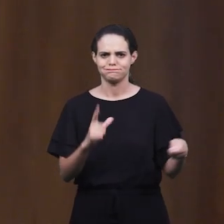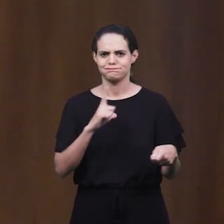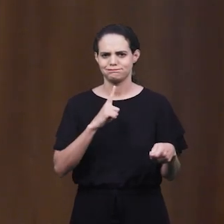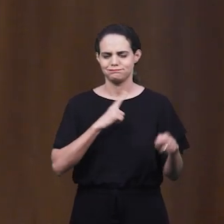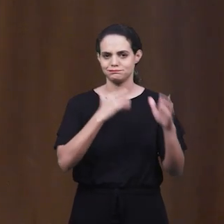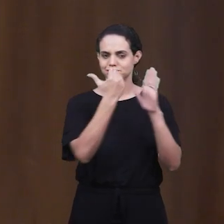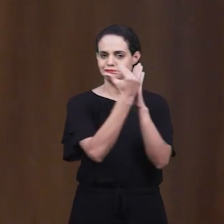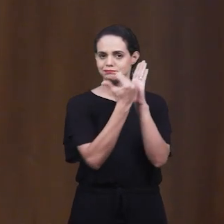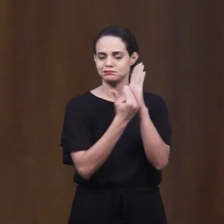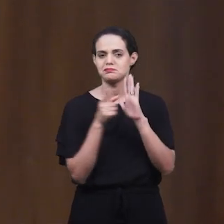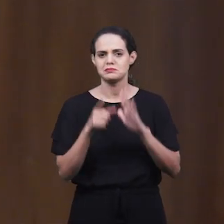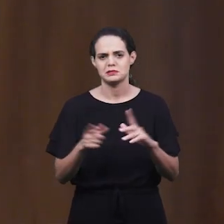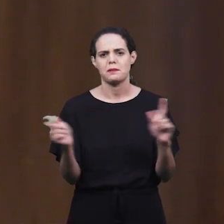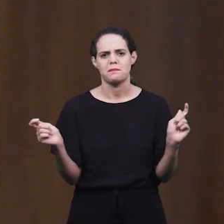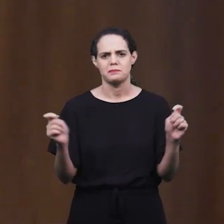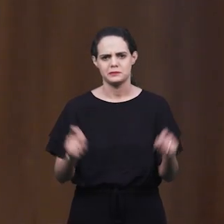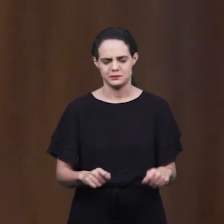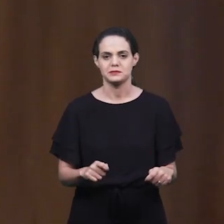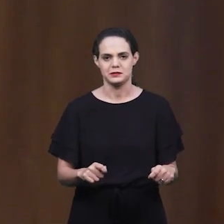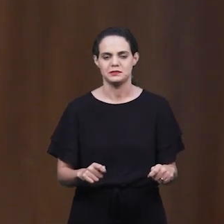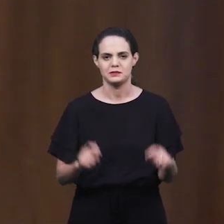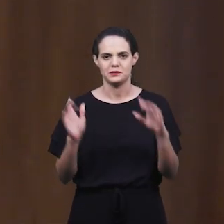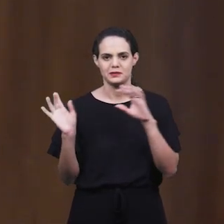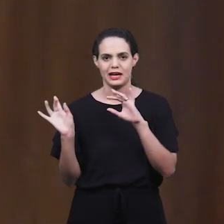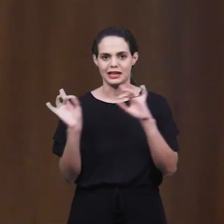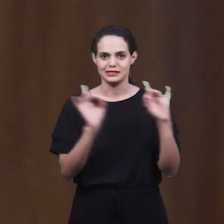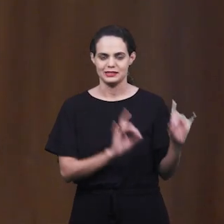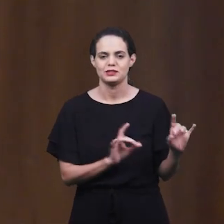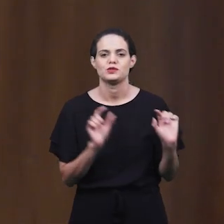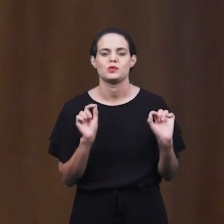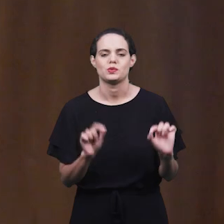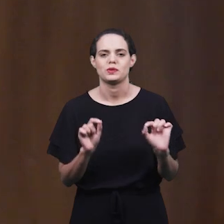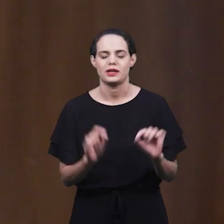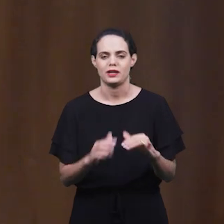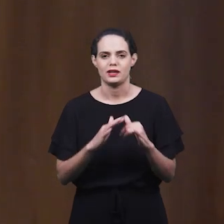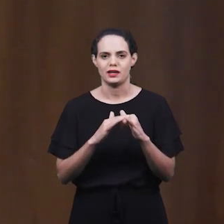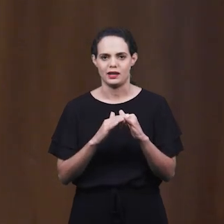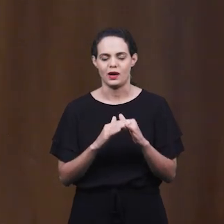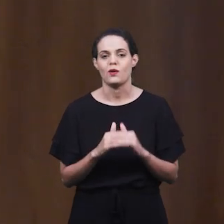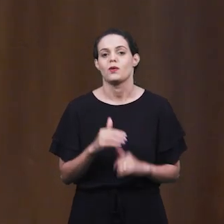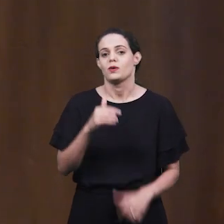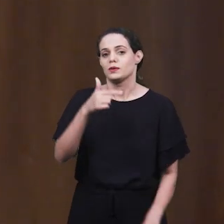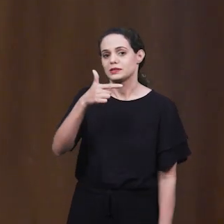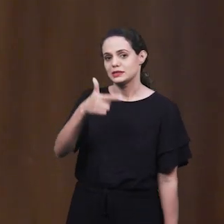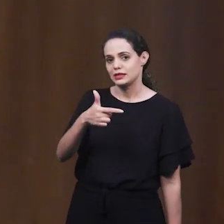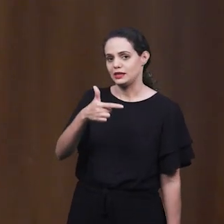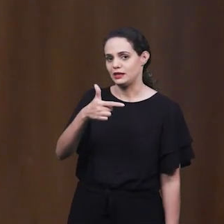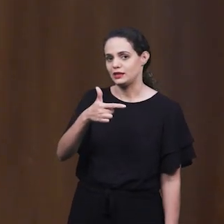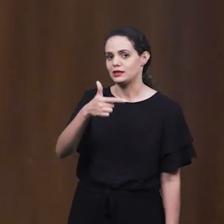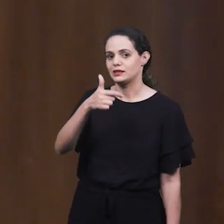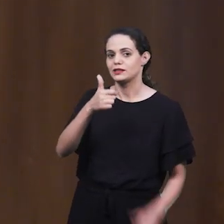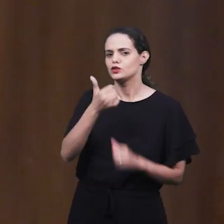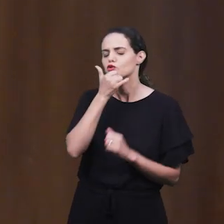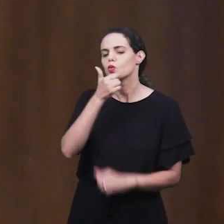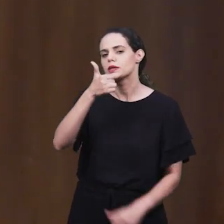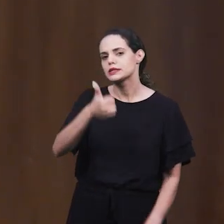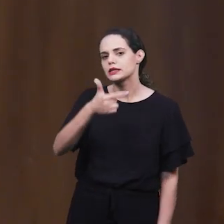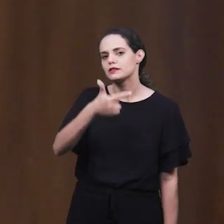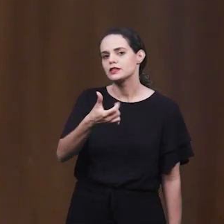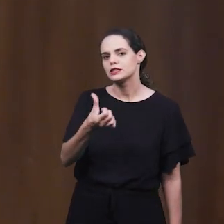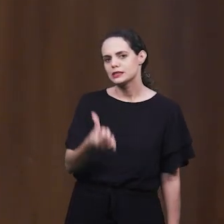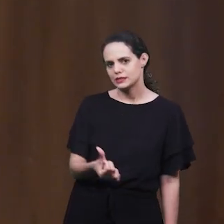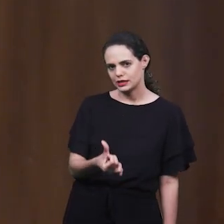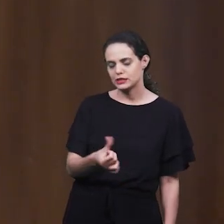você pode assistir pela TV no canal 126 da TV RO, da Embratel e no